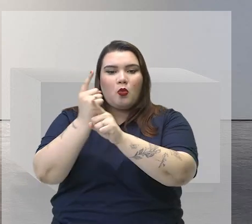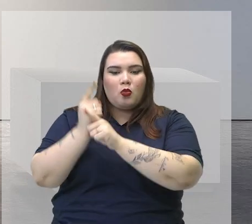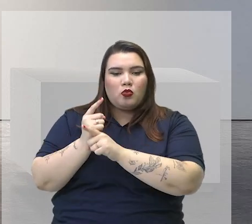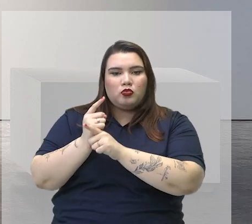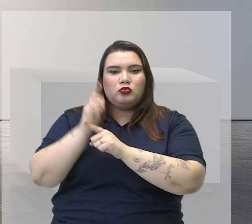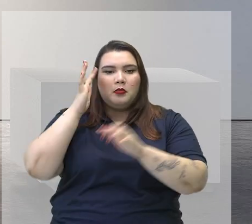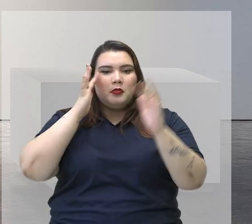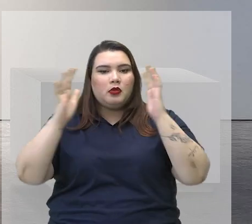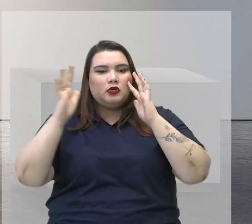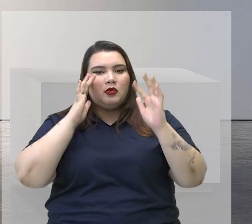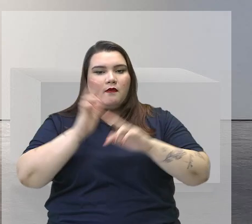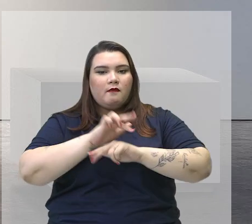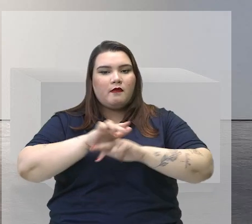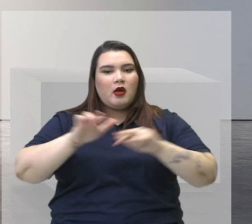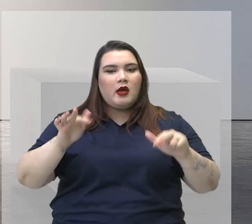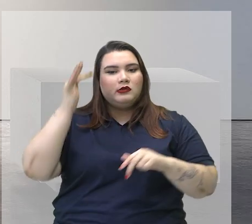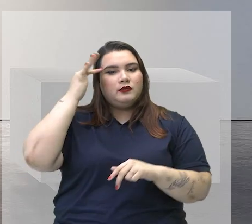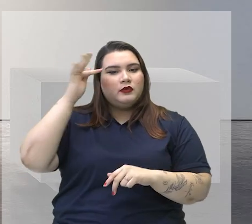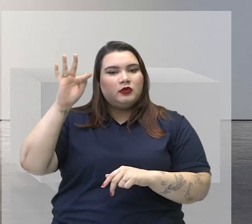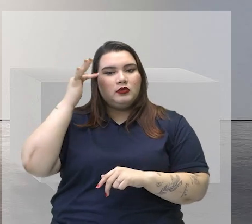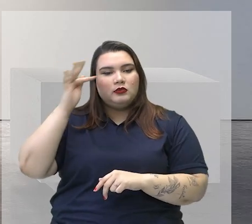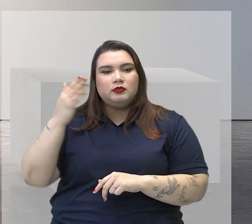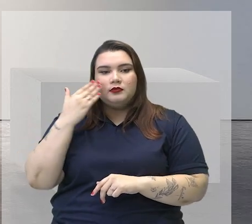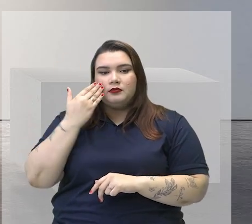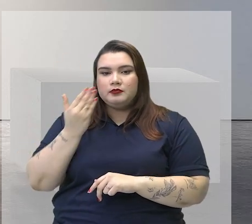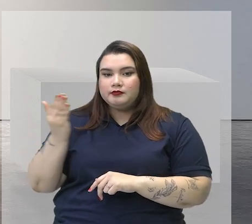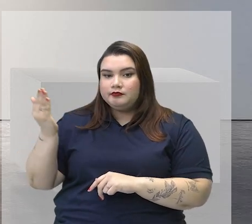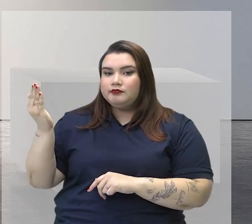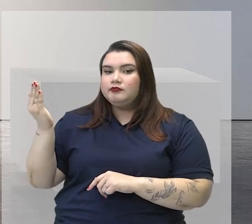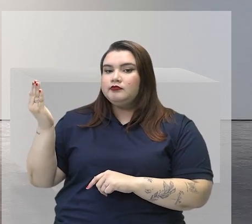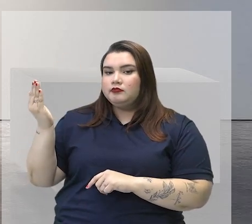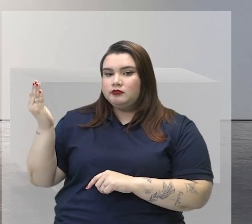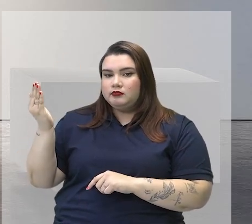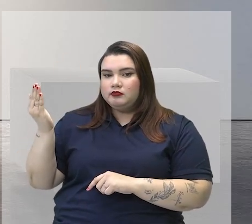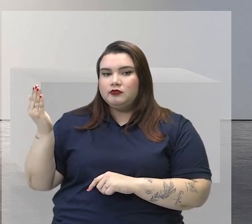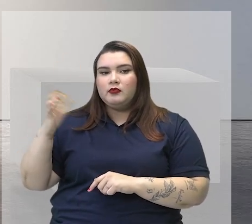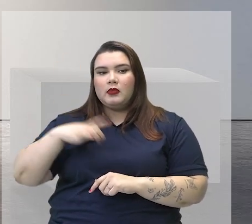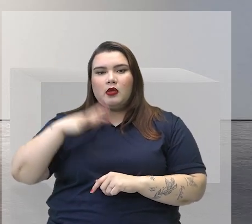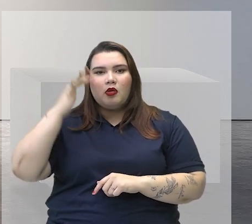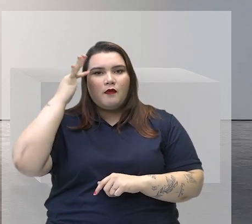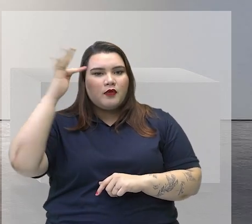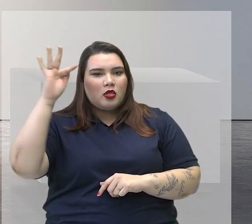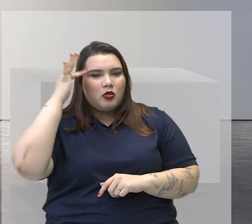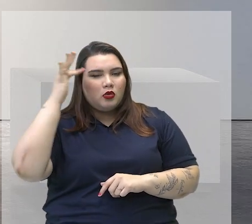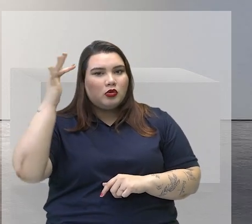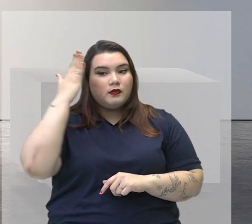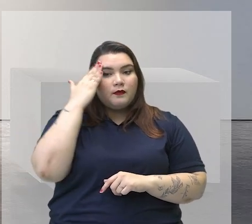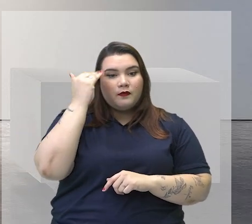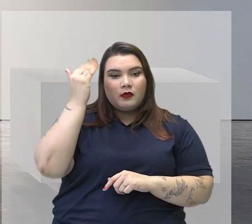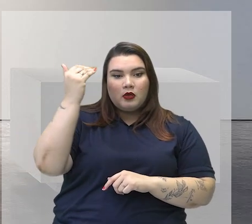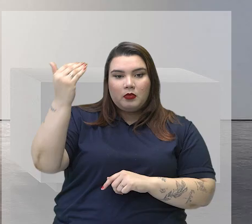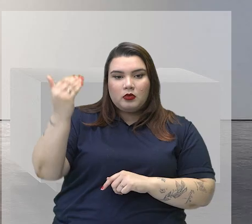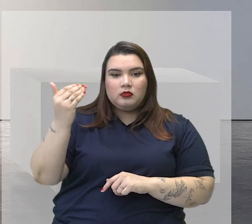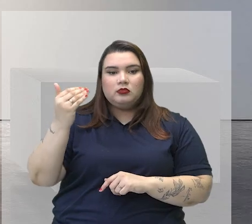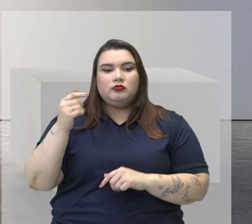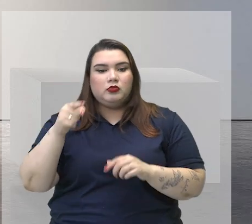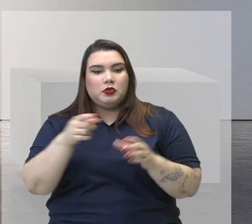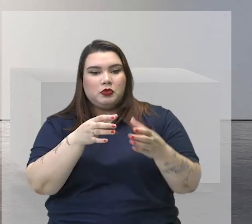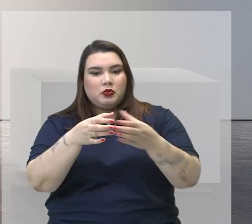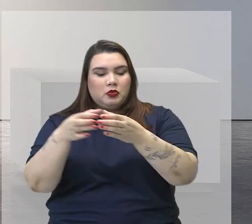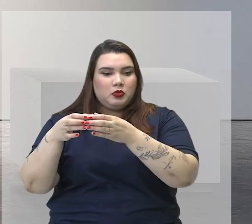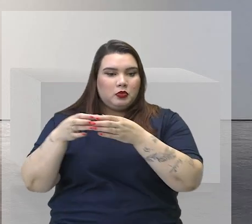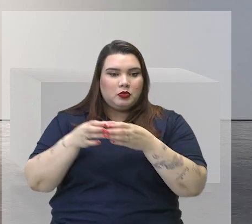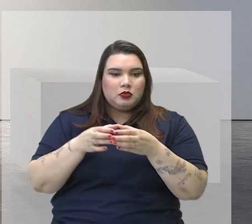Bem na frente, olha só, ali nós temos a imagem de filósofos famosos. Então, esses